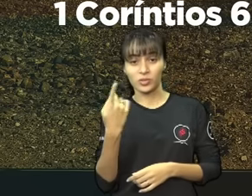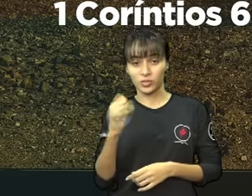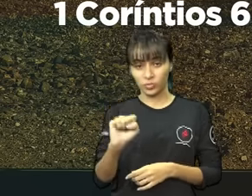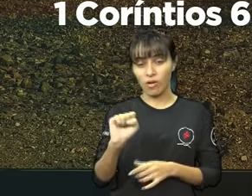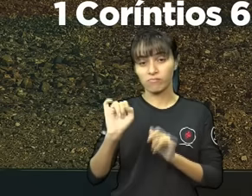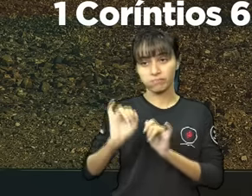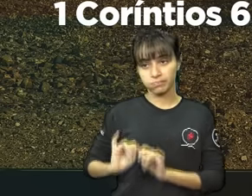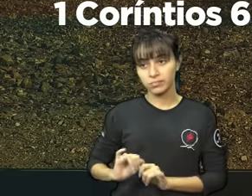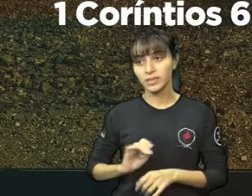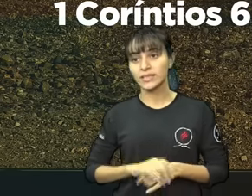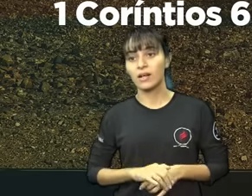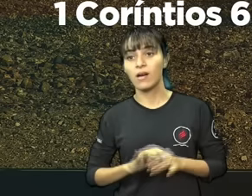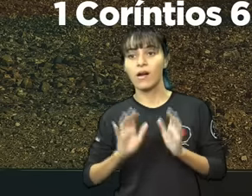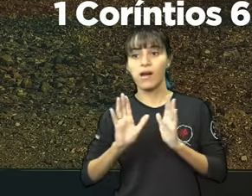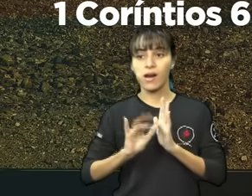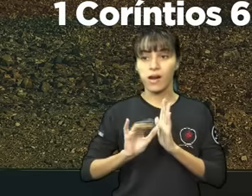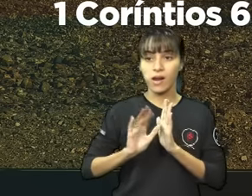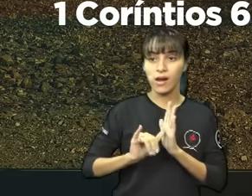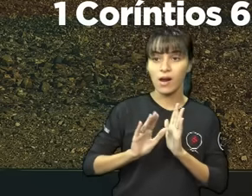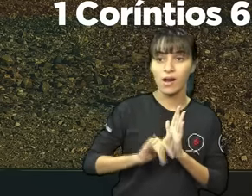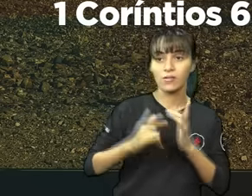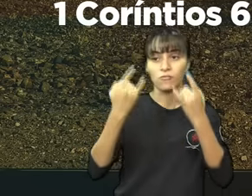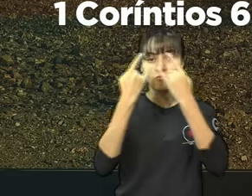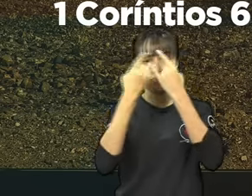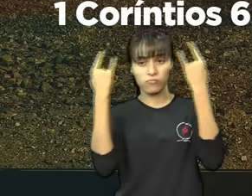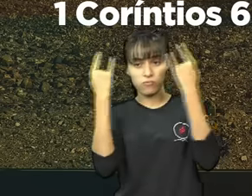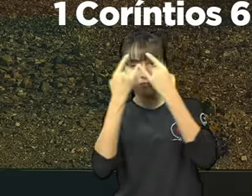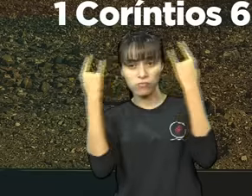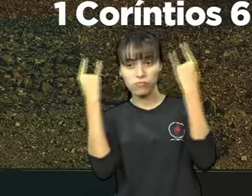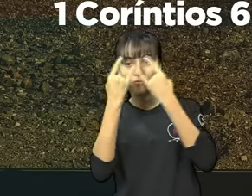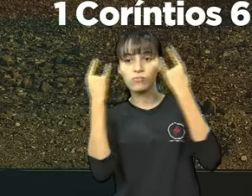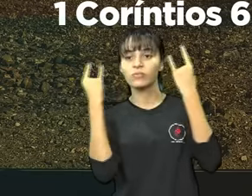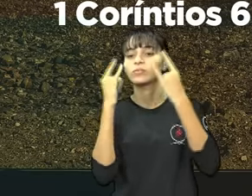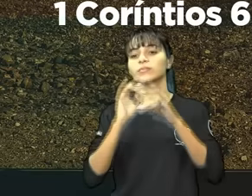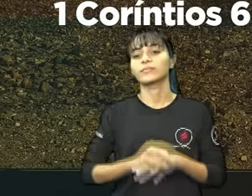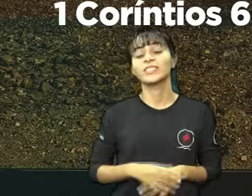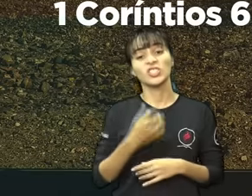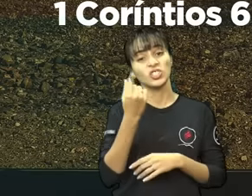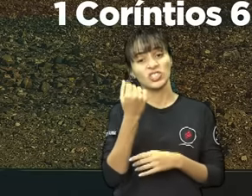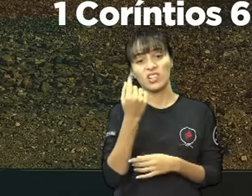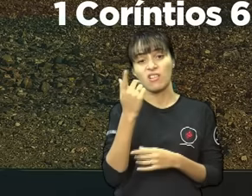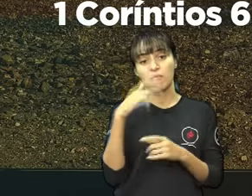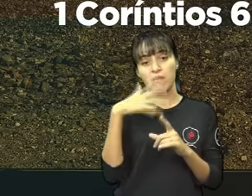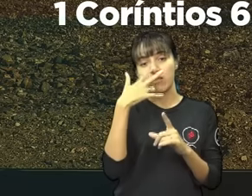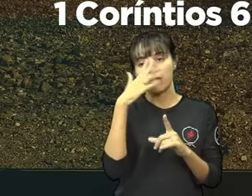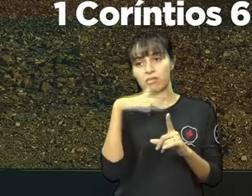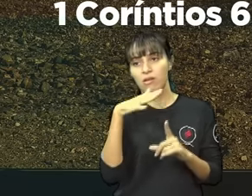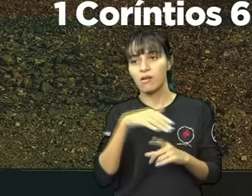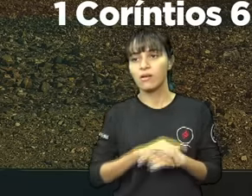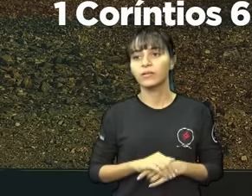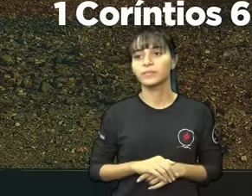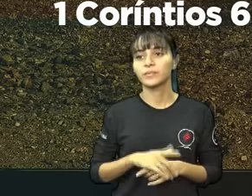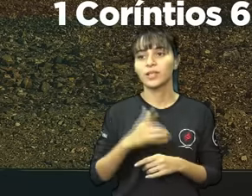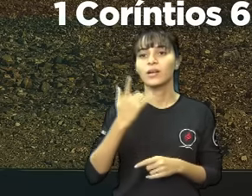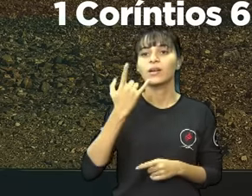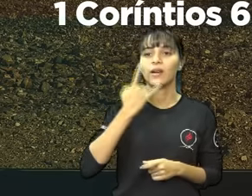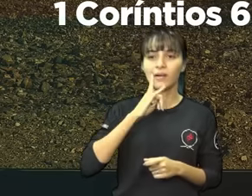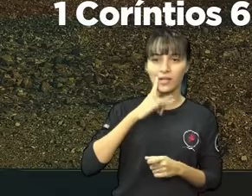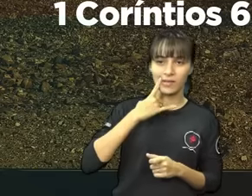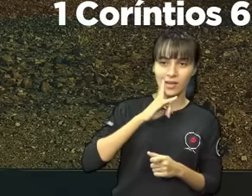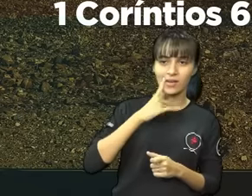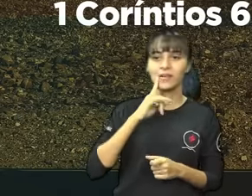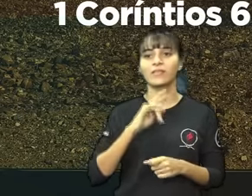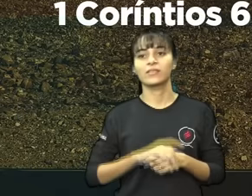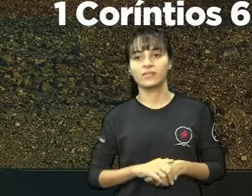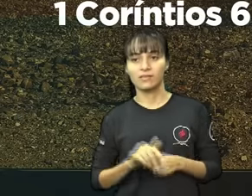nem os ladrões nem os avarentos ganância dinheiro a Deus nem os bêbados nem os